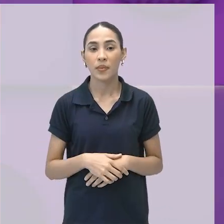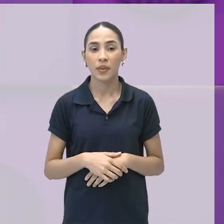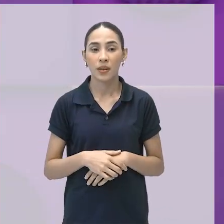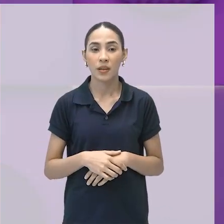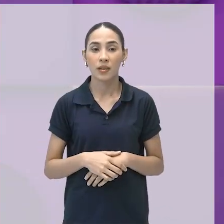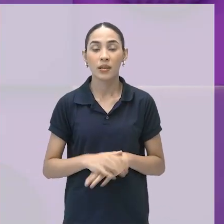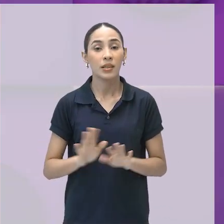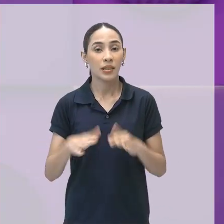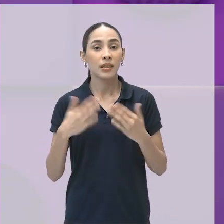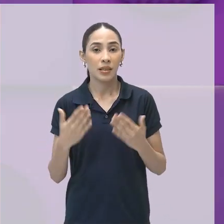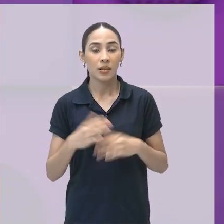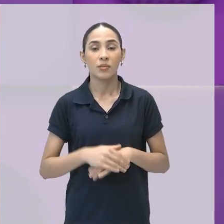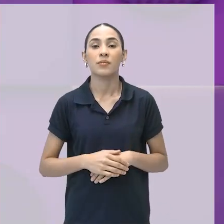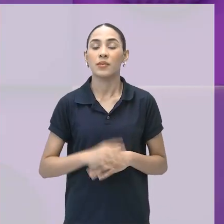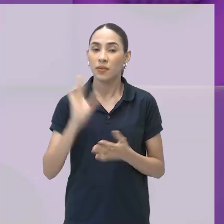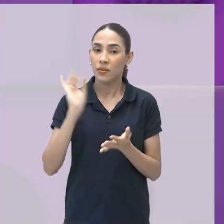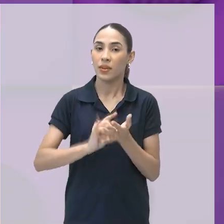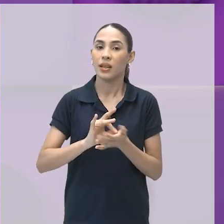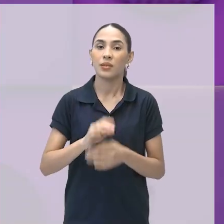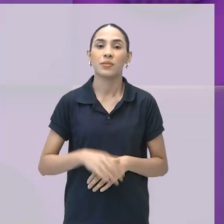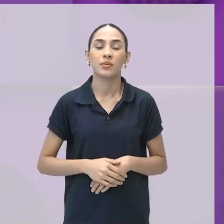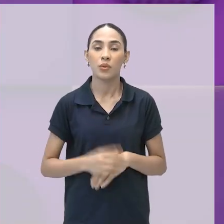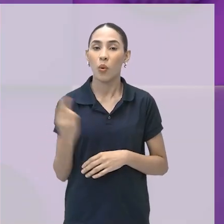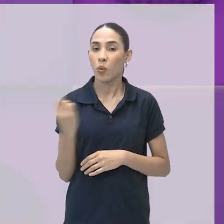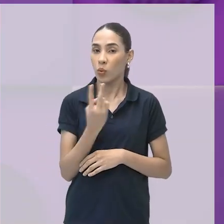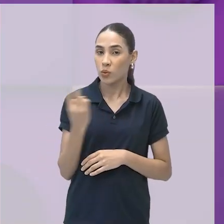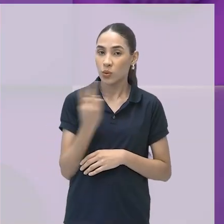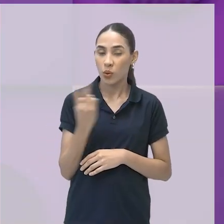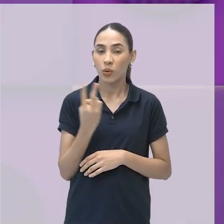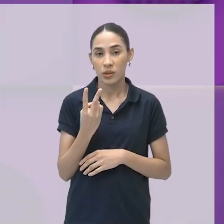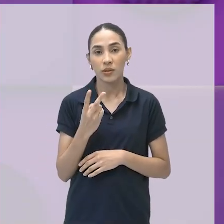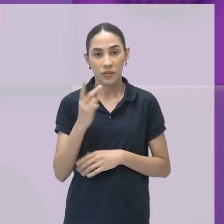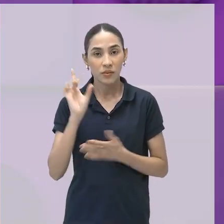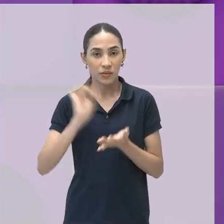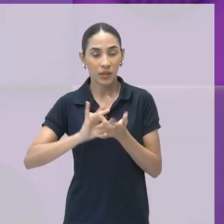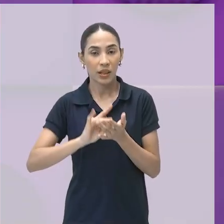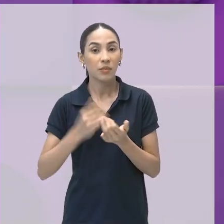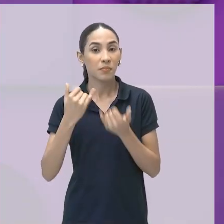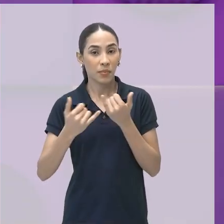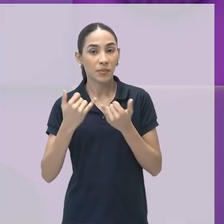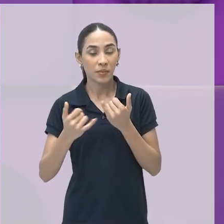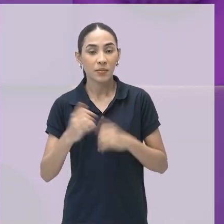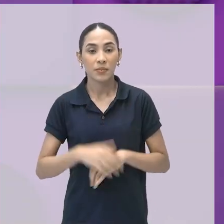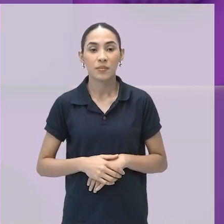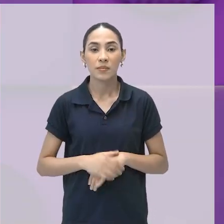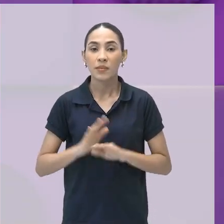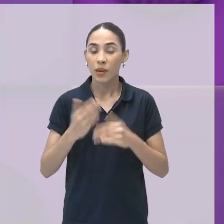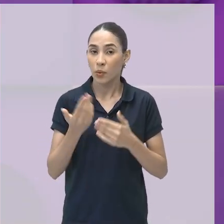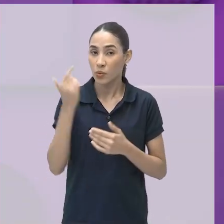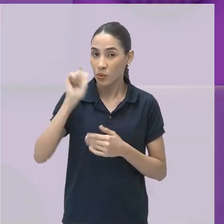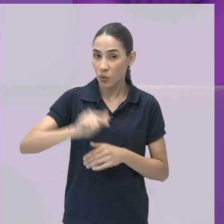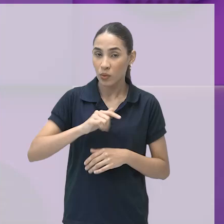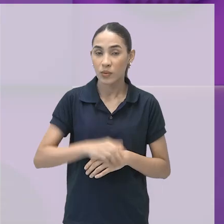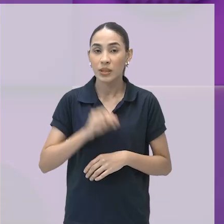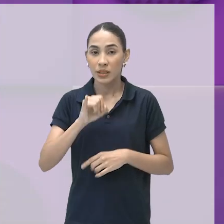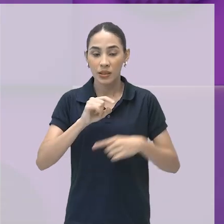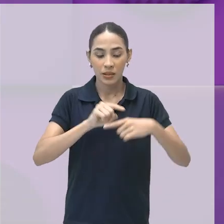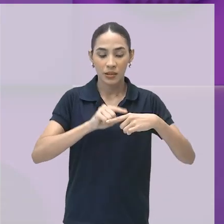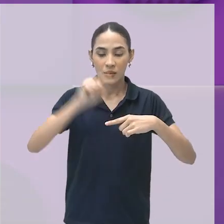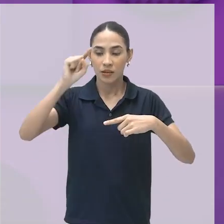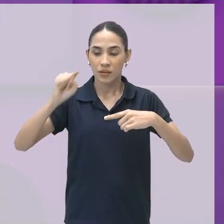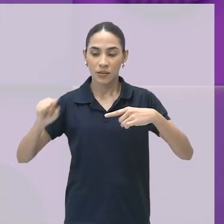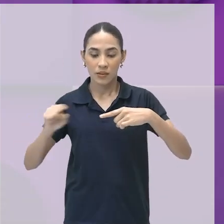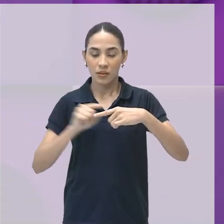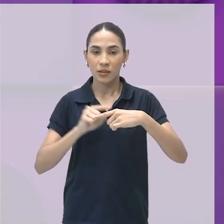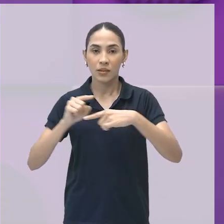medida, então, com certeza, esses 2 triângulos eles vão ser semelhantes. Então, de novo, se esses 2 ângulos